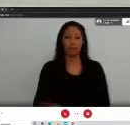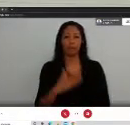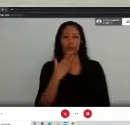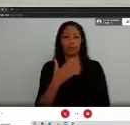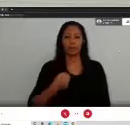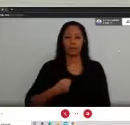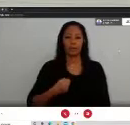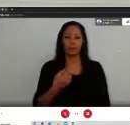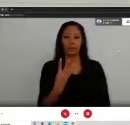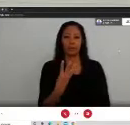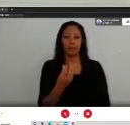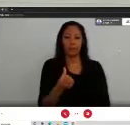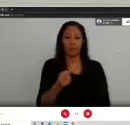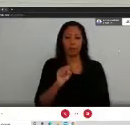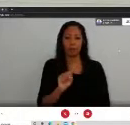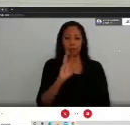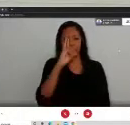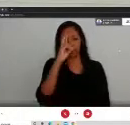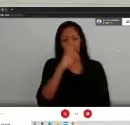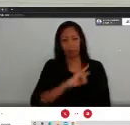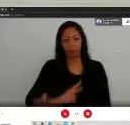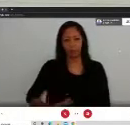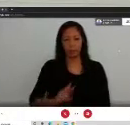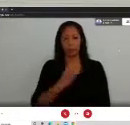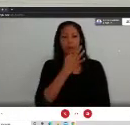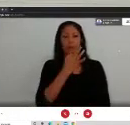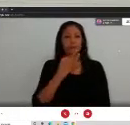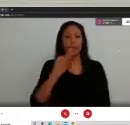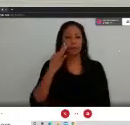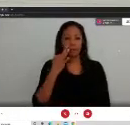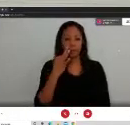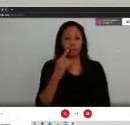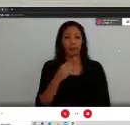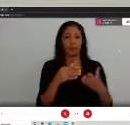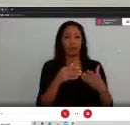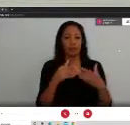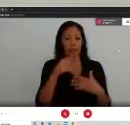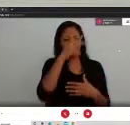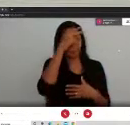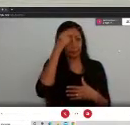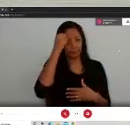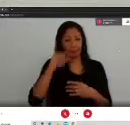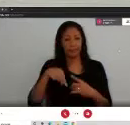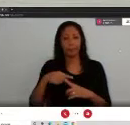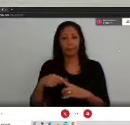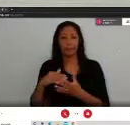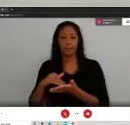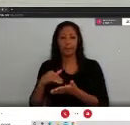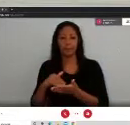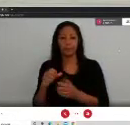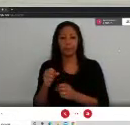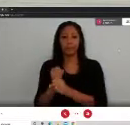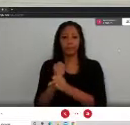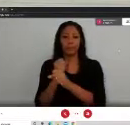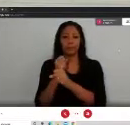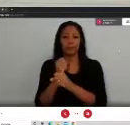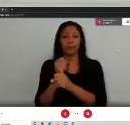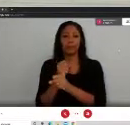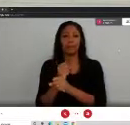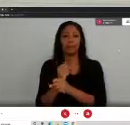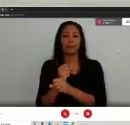468, vereadora Fativan, indica ao chefe do Executivo Municipal, extensiva à Secretaria Municipal de Obras, a instalação